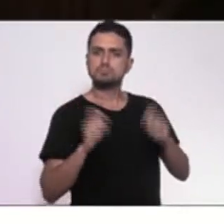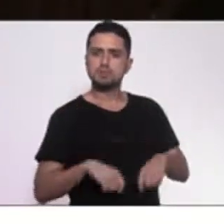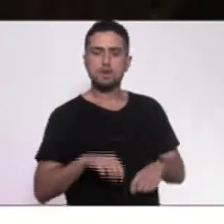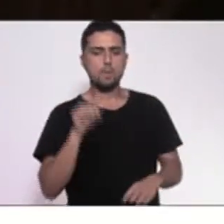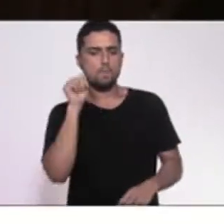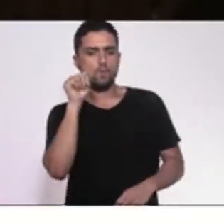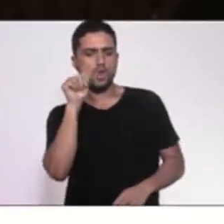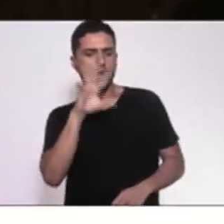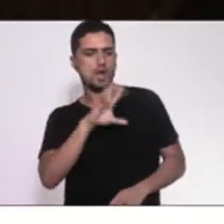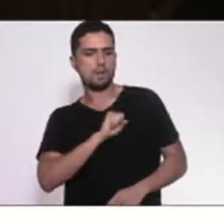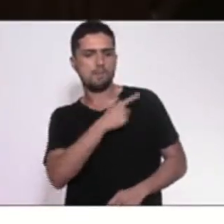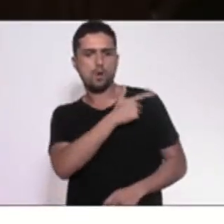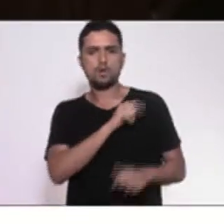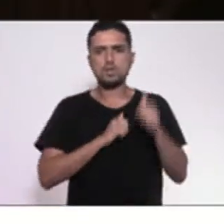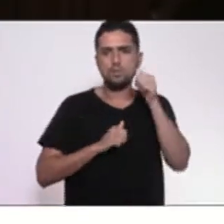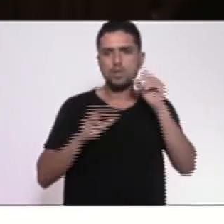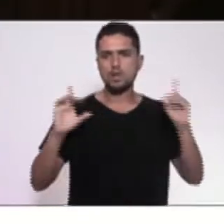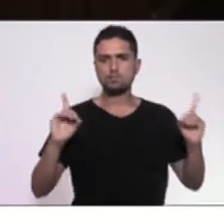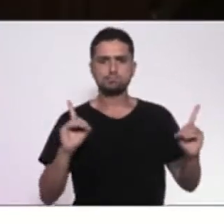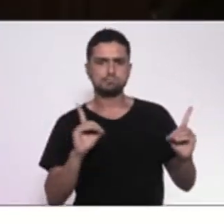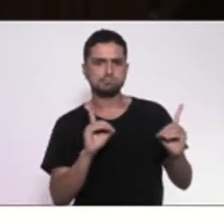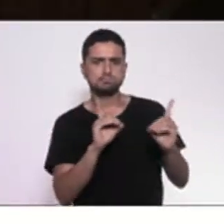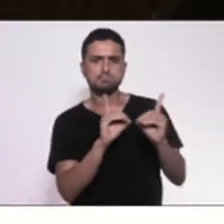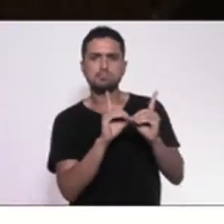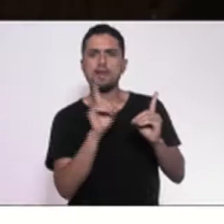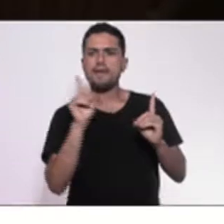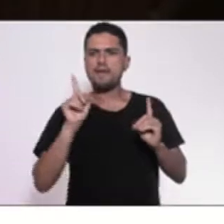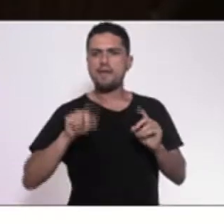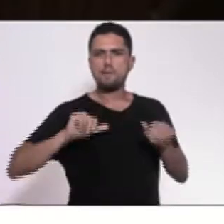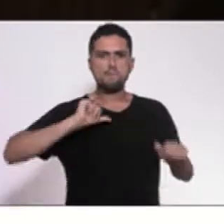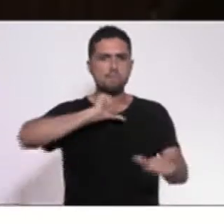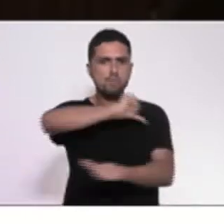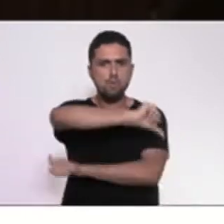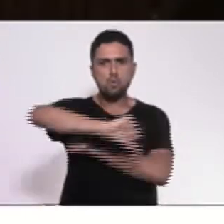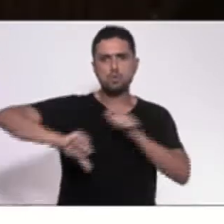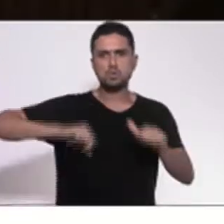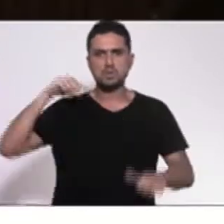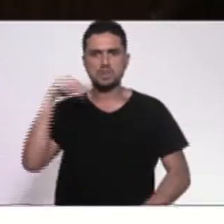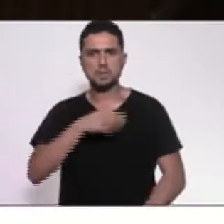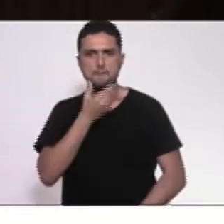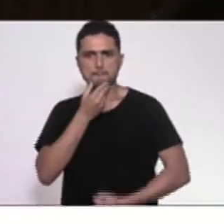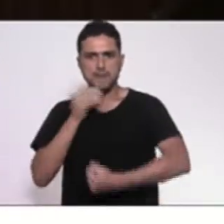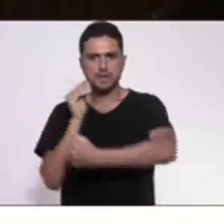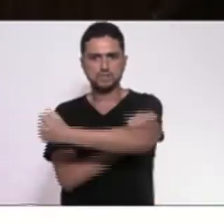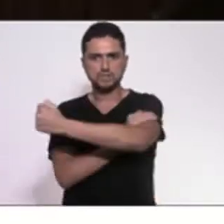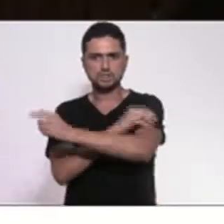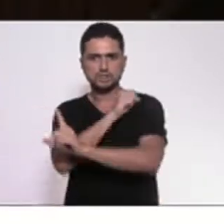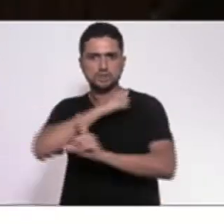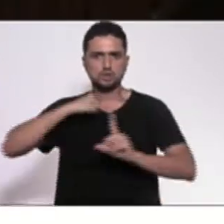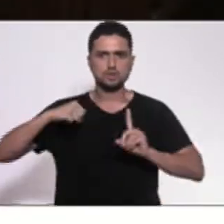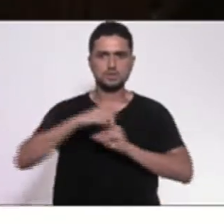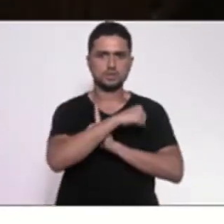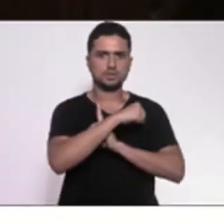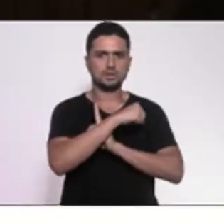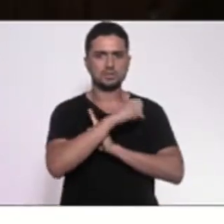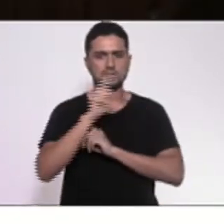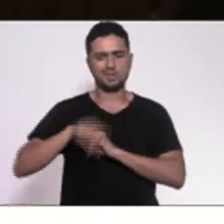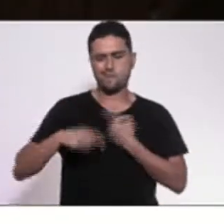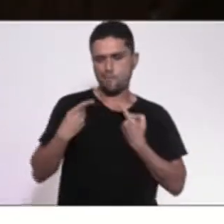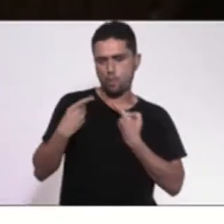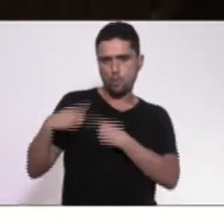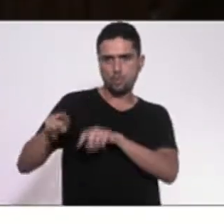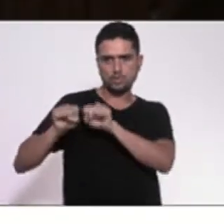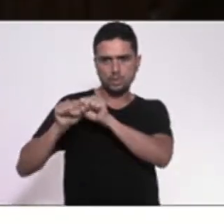são revolucionárias, porque põe nessa sociedade patriarcal e machista toda uma lógica